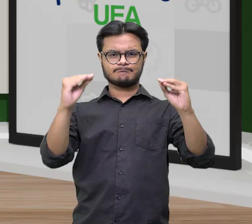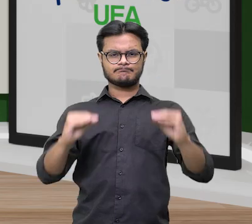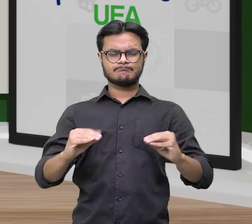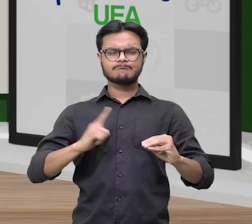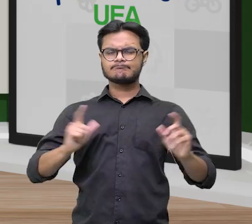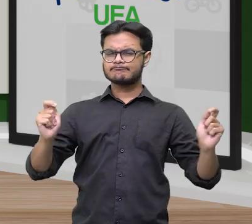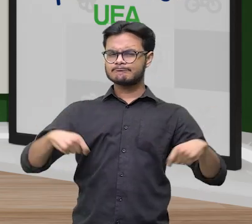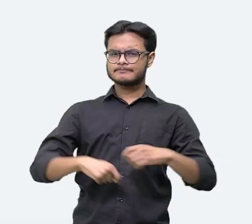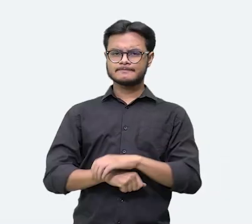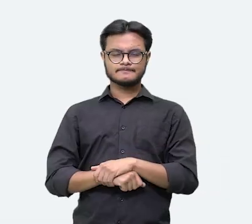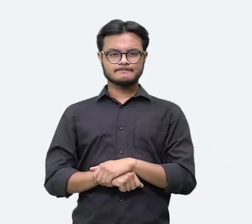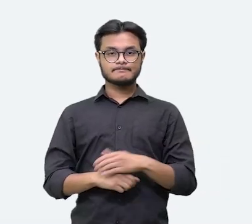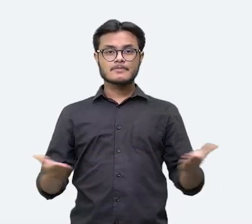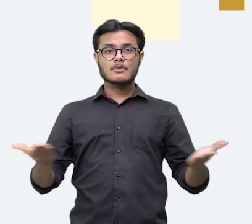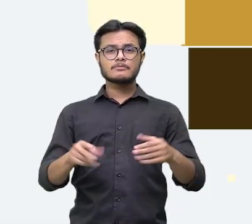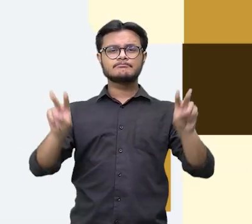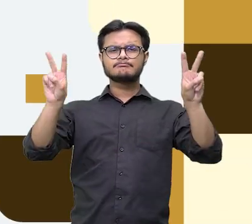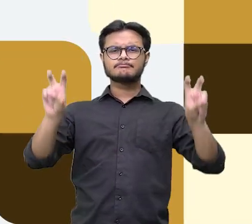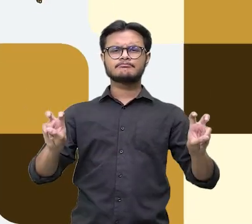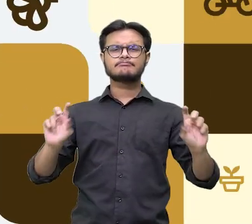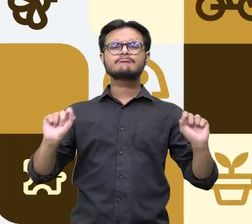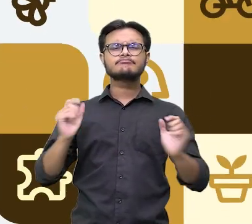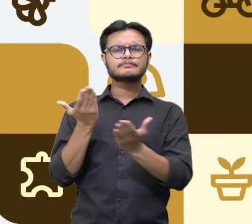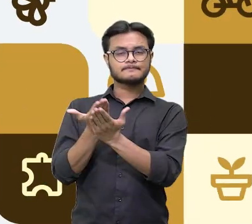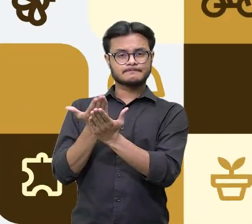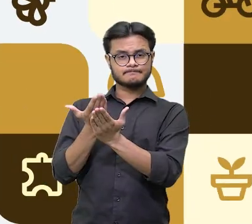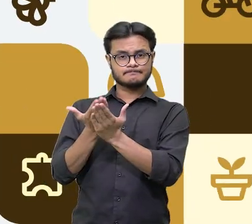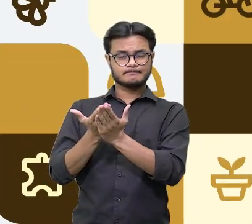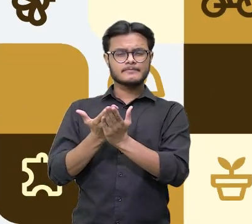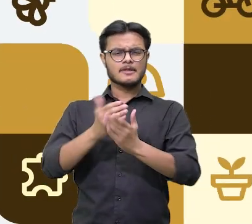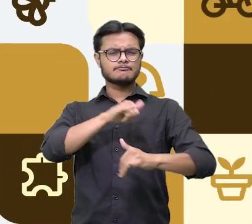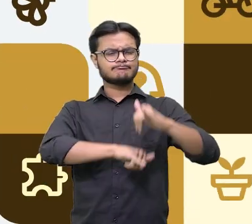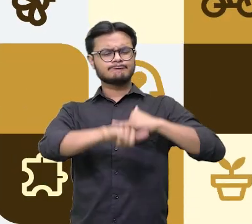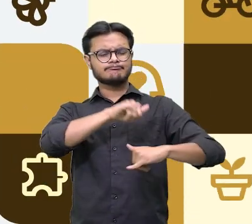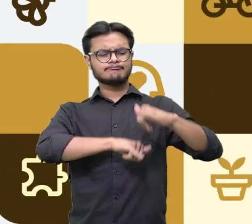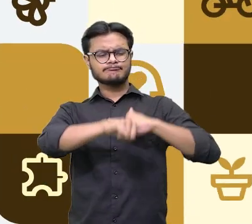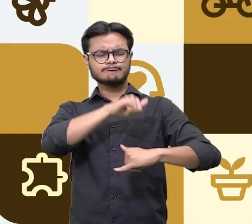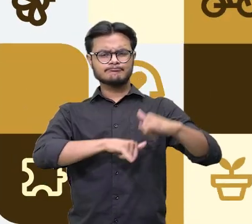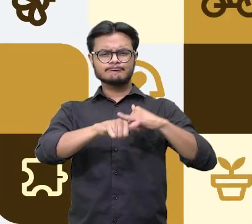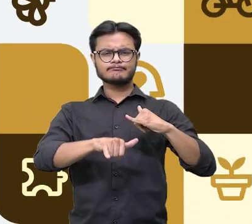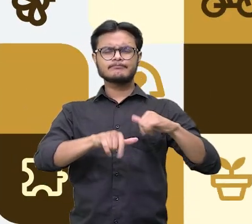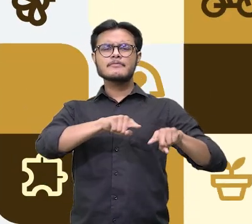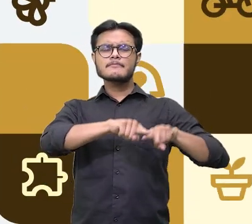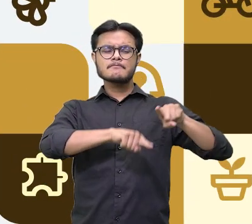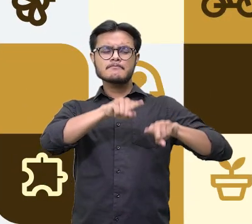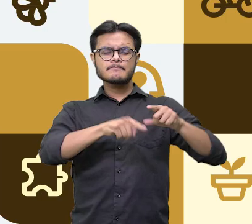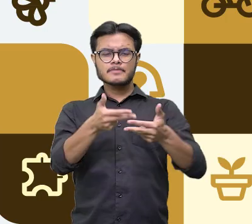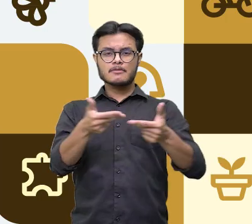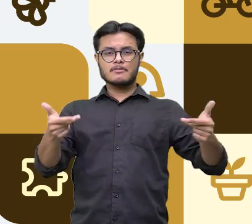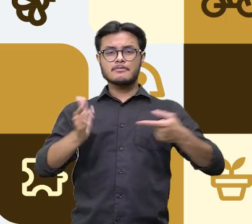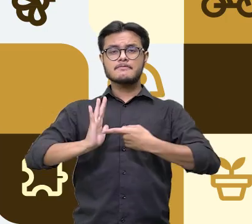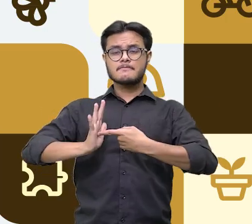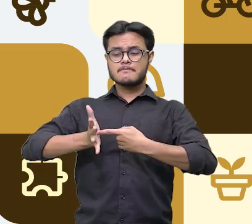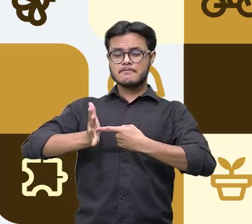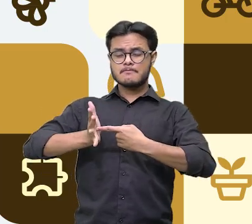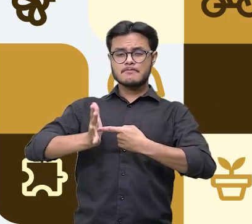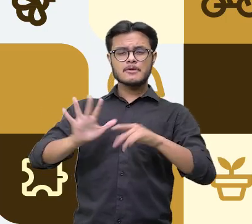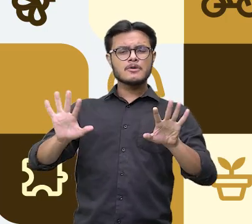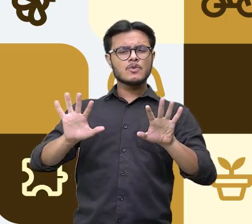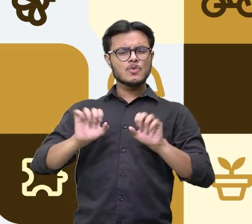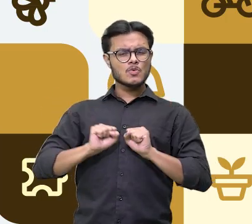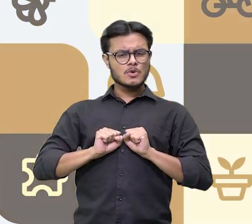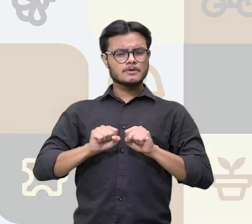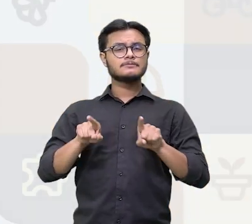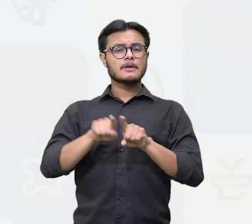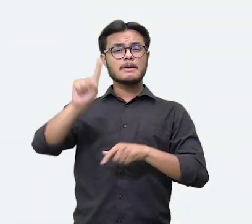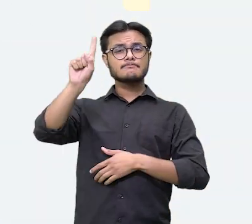as nossas anotações. O tema da nossa aula de hoje é Eletrodinâmica, dispositivos elétricos, geradores, receptores e o